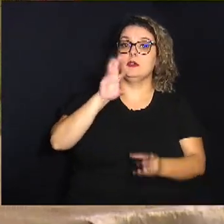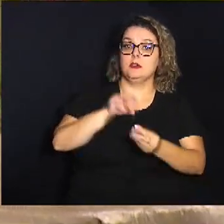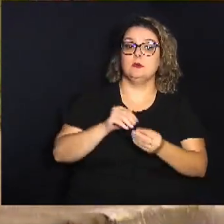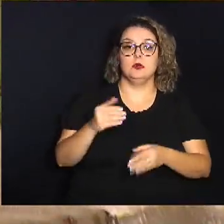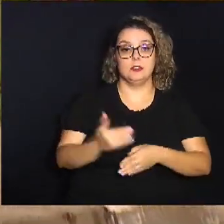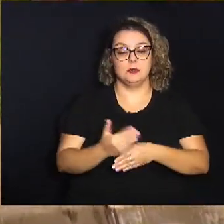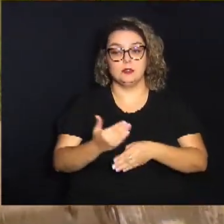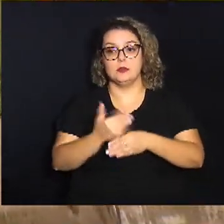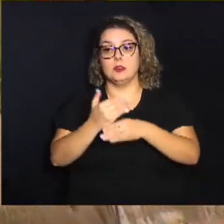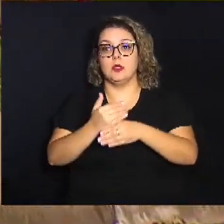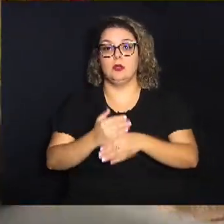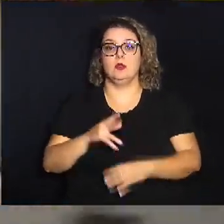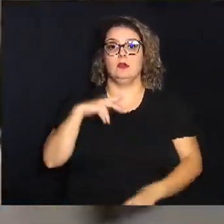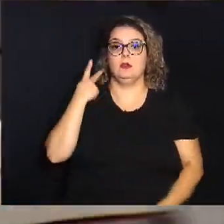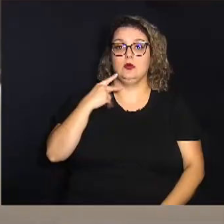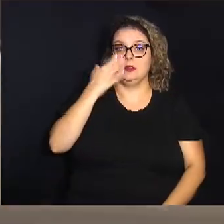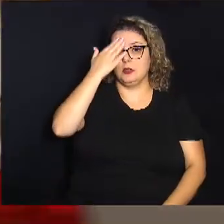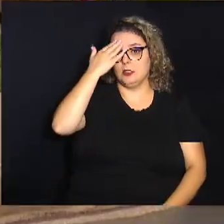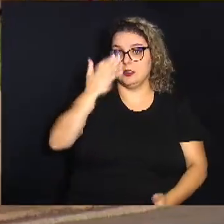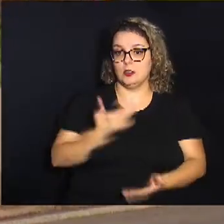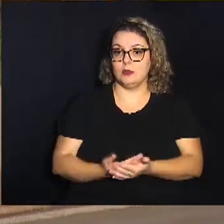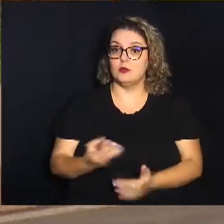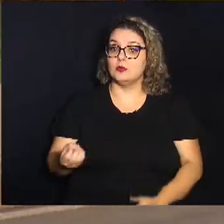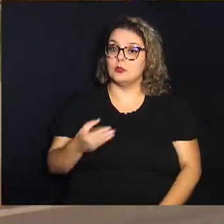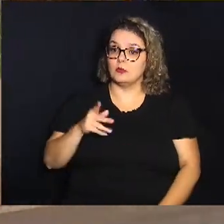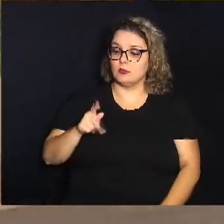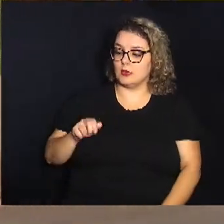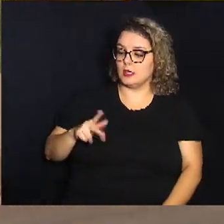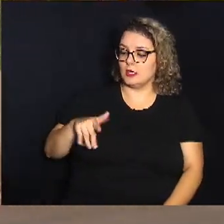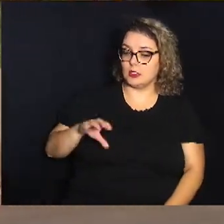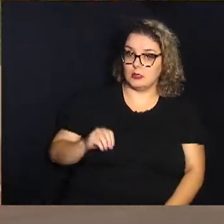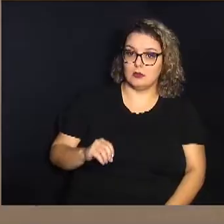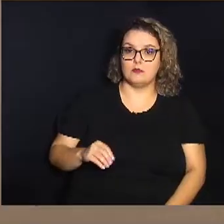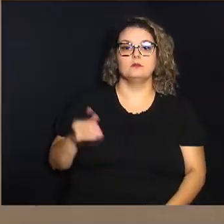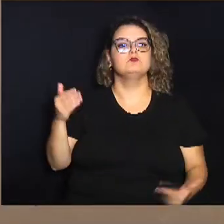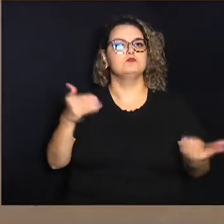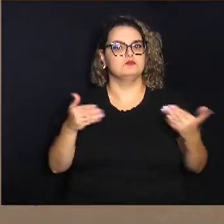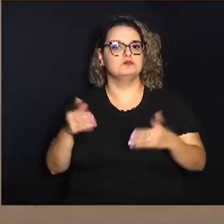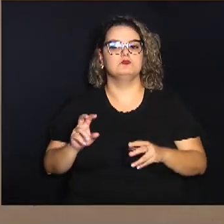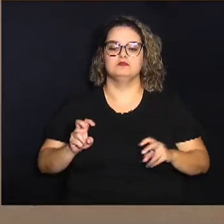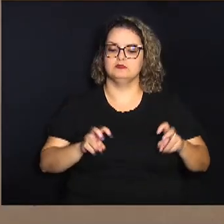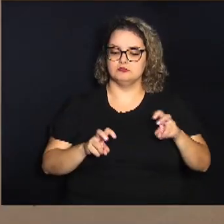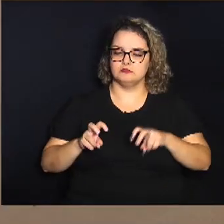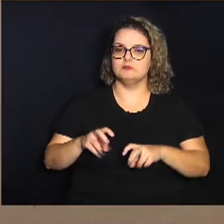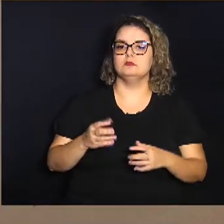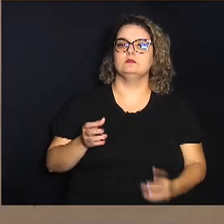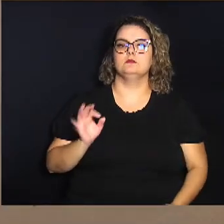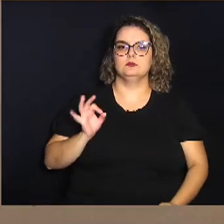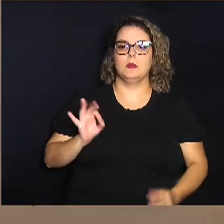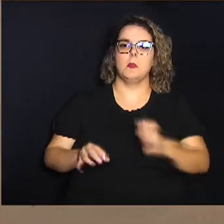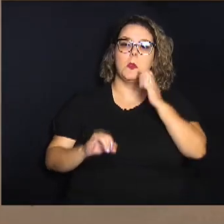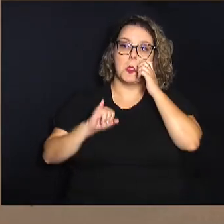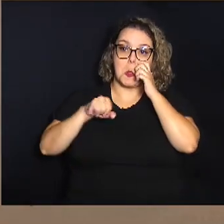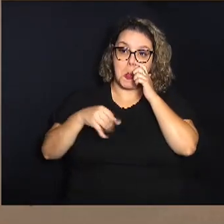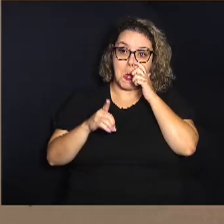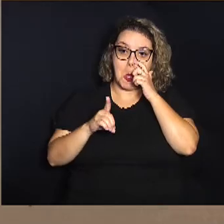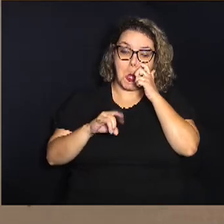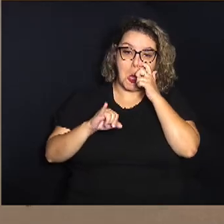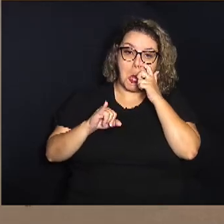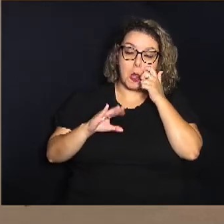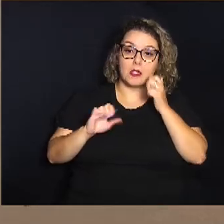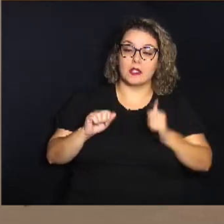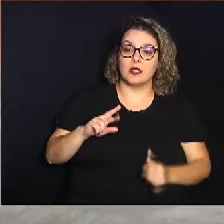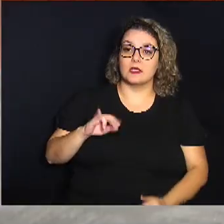obras, o parlamentar acredita que o novo parcão será muito bem frequentado. Ali no Jardim Caraí, é uma praça maravilhosa,